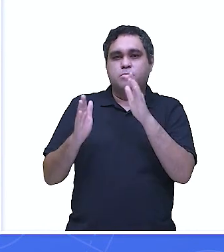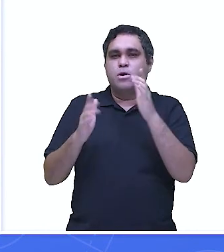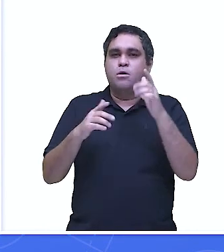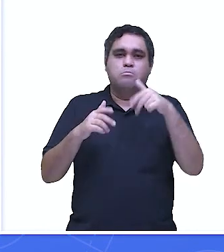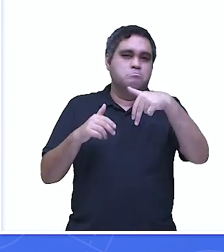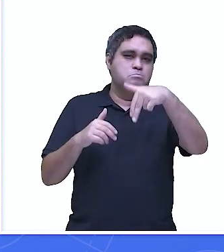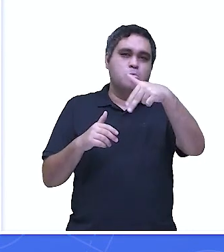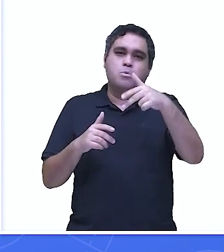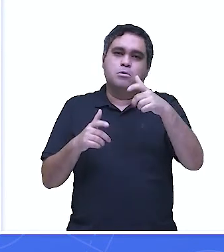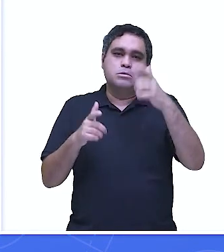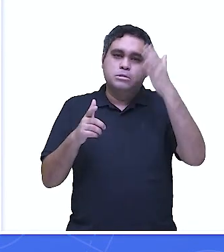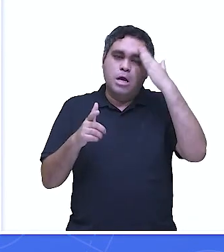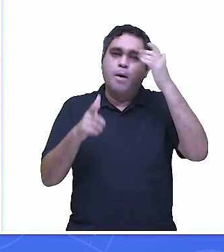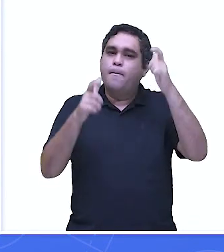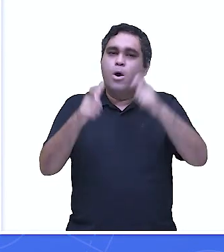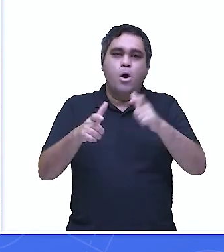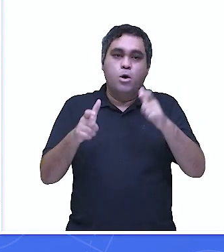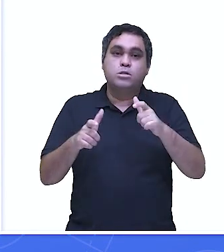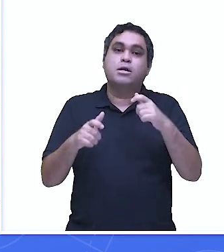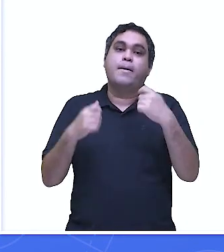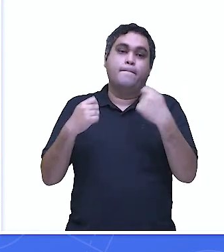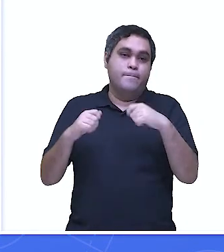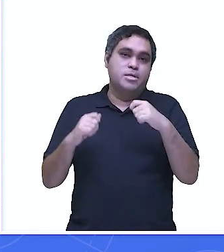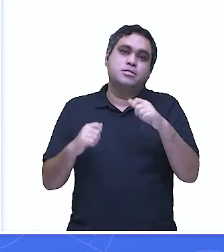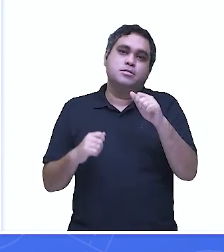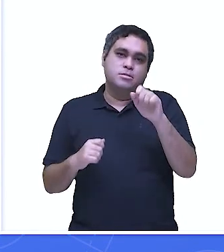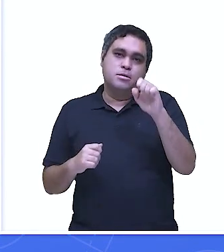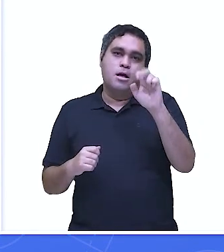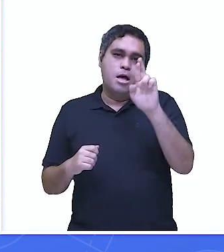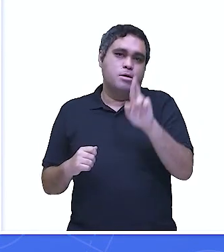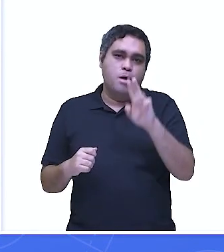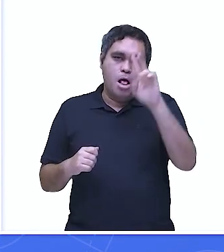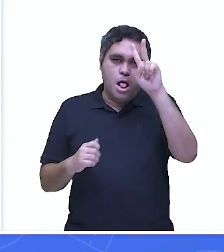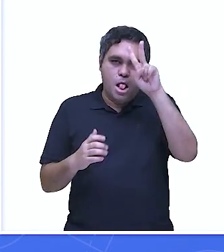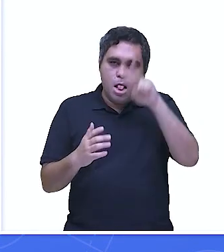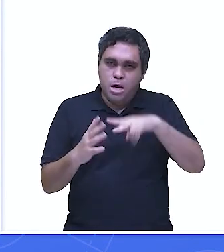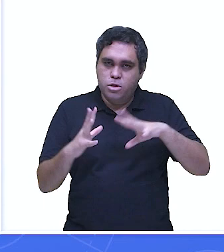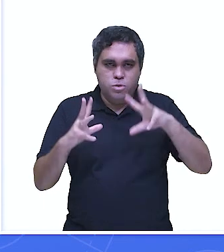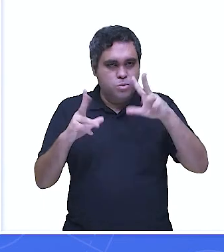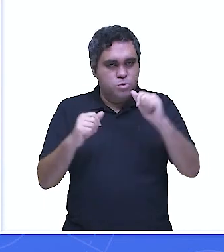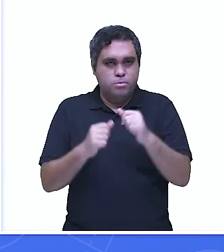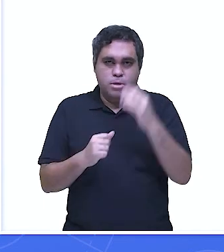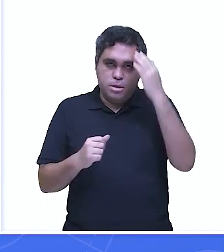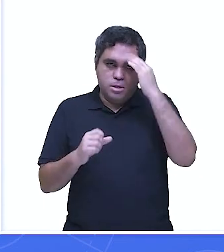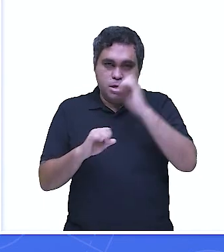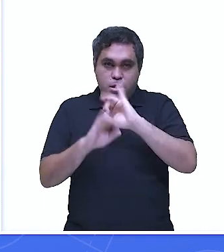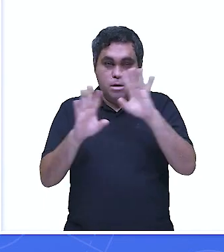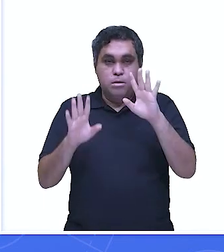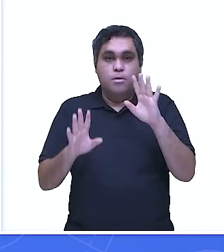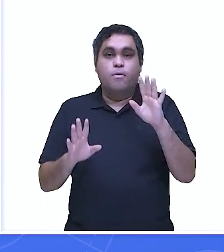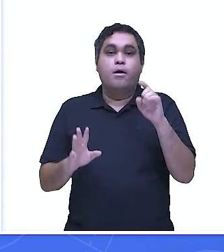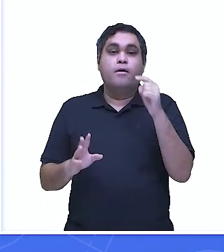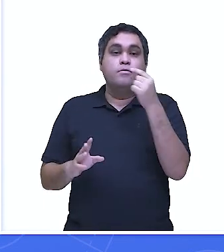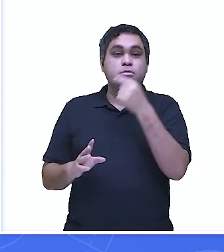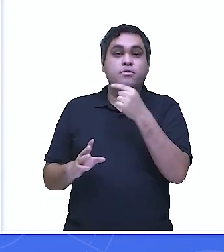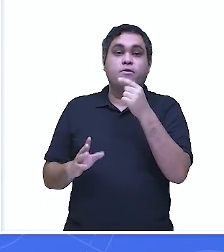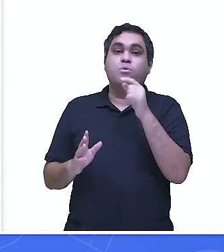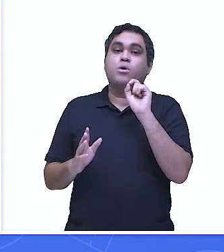Aqui você vai ter que ler tudo, tá, gente? Ler tudo para você entender. O que você vai fazer? vai marcar, gente, aqui,